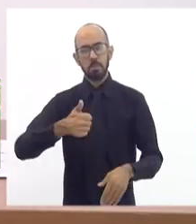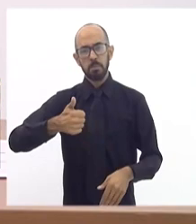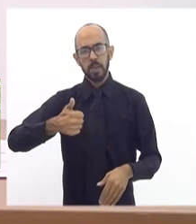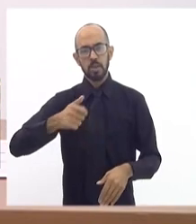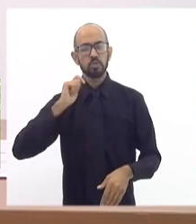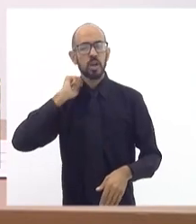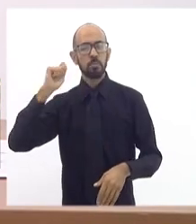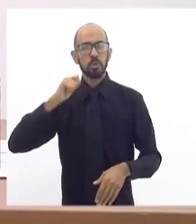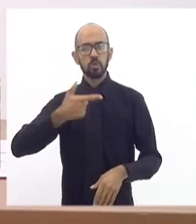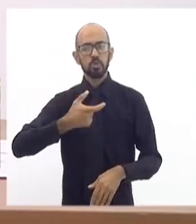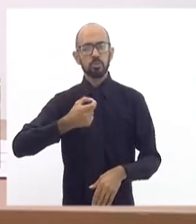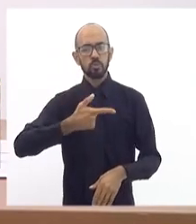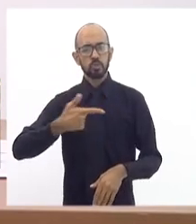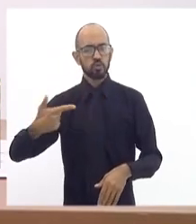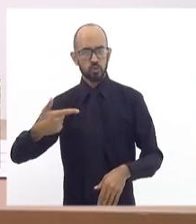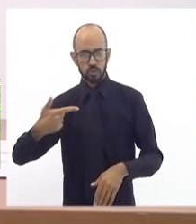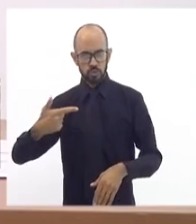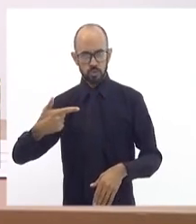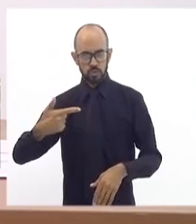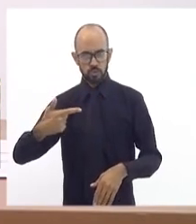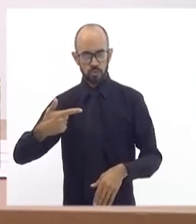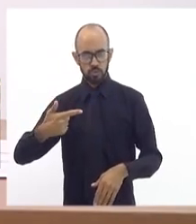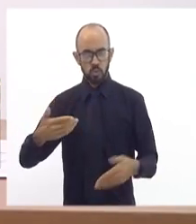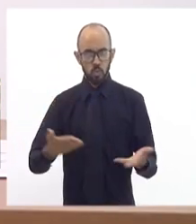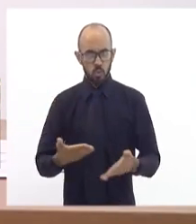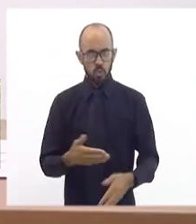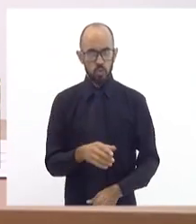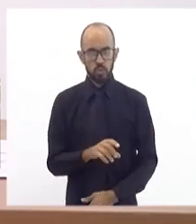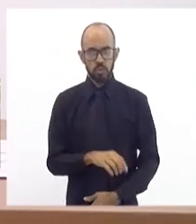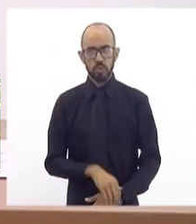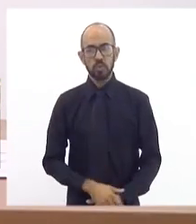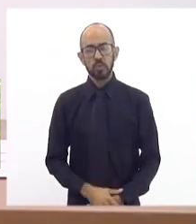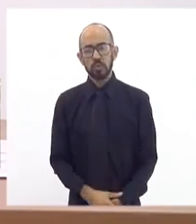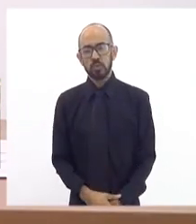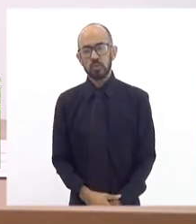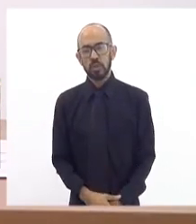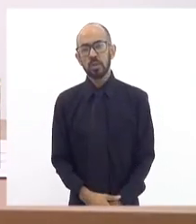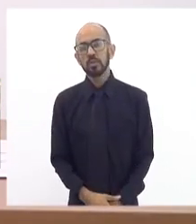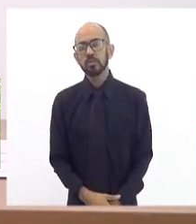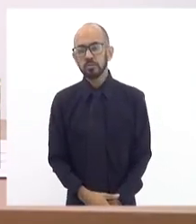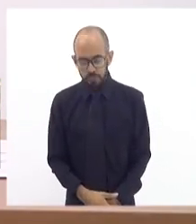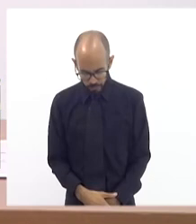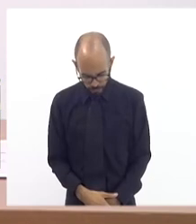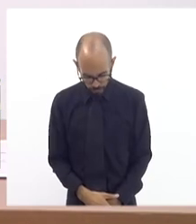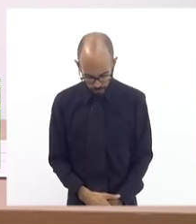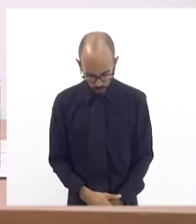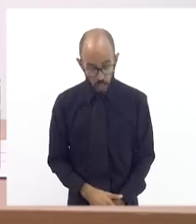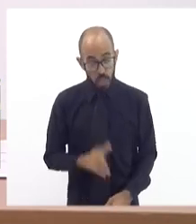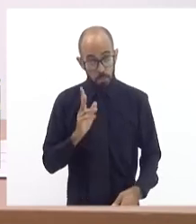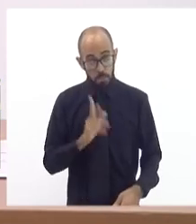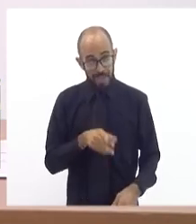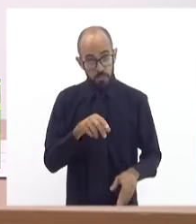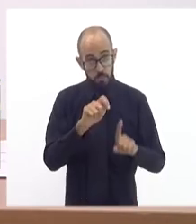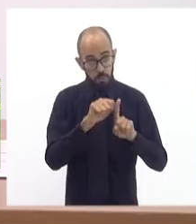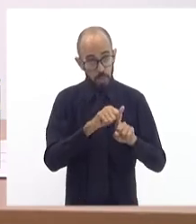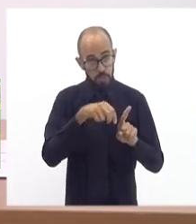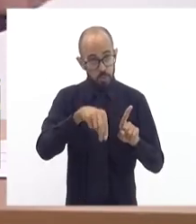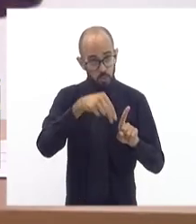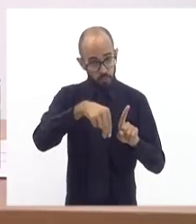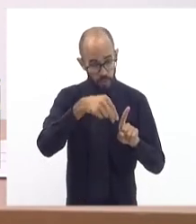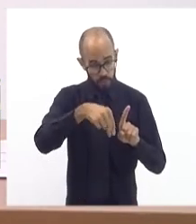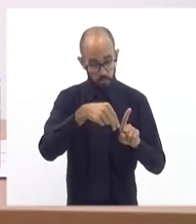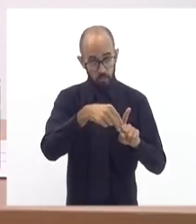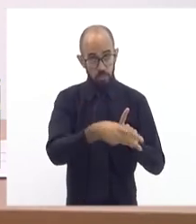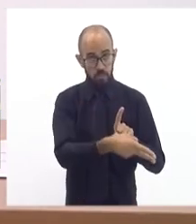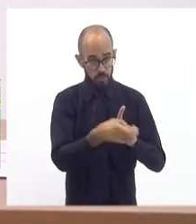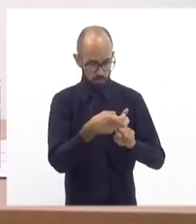22 e nós estamos em 22 em abril e ainda no mês de novembro no mesmo em Novembro para